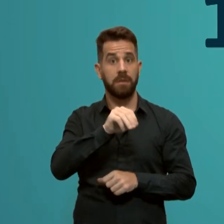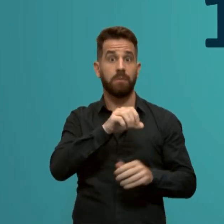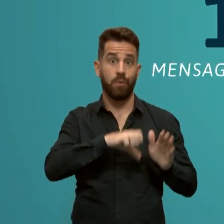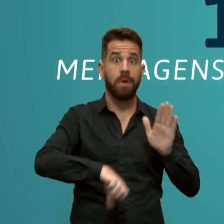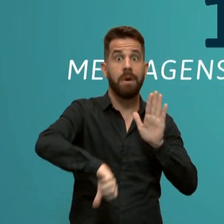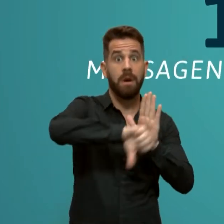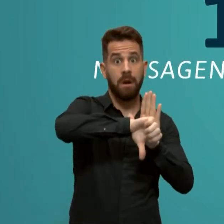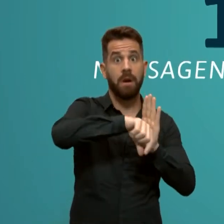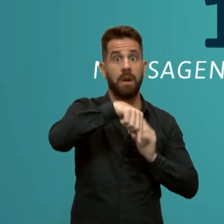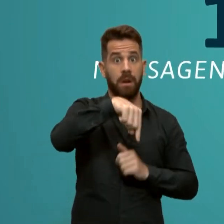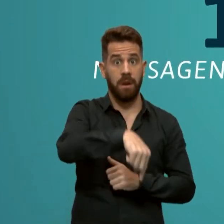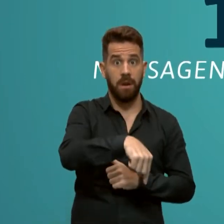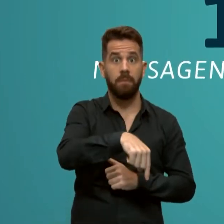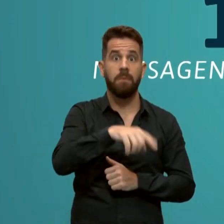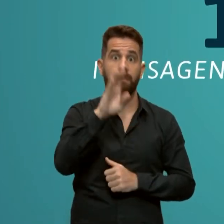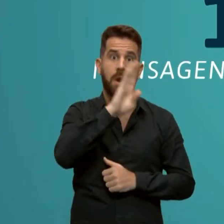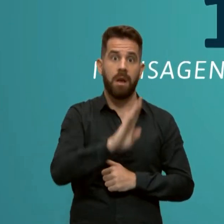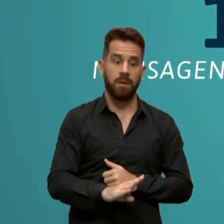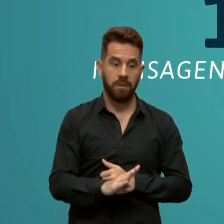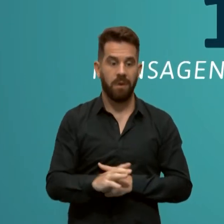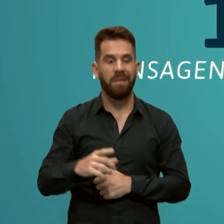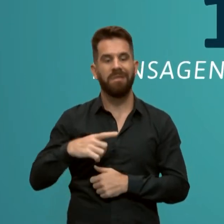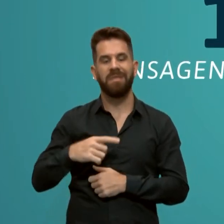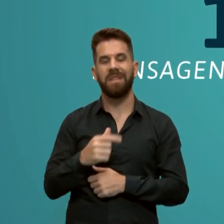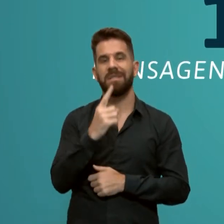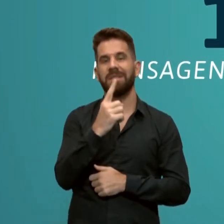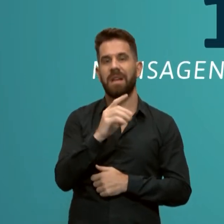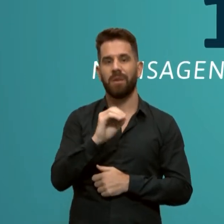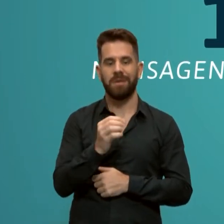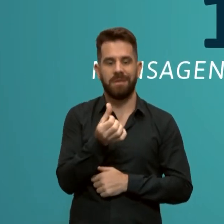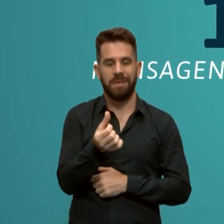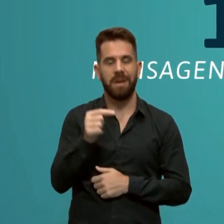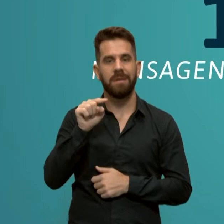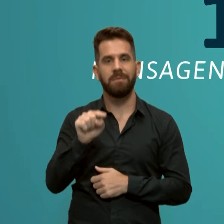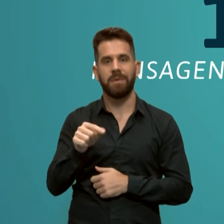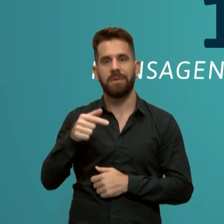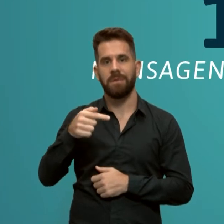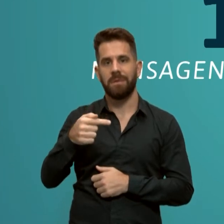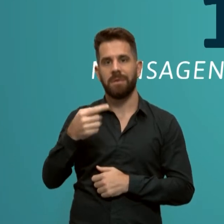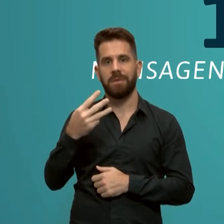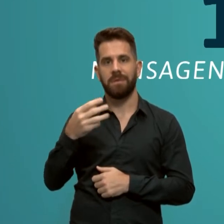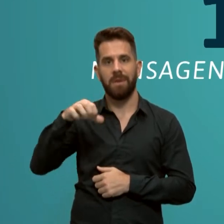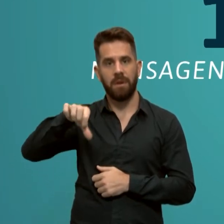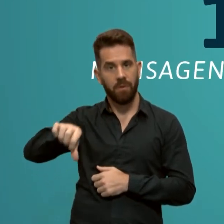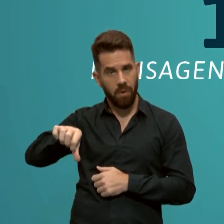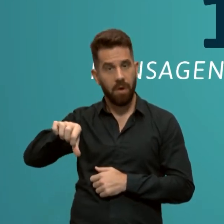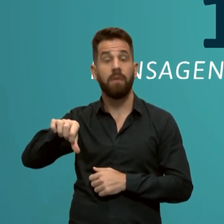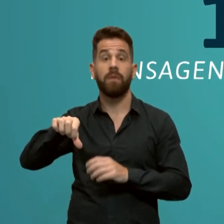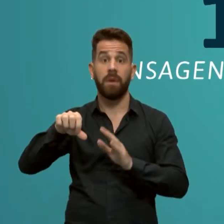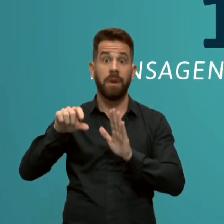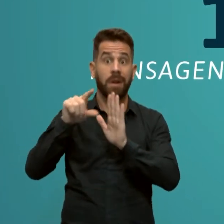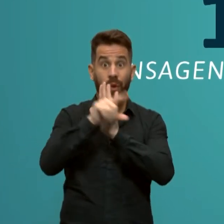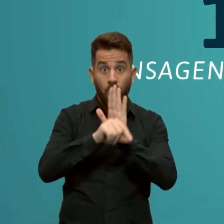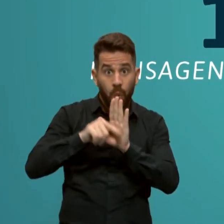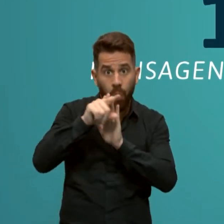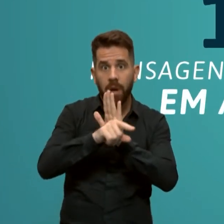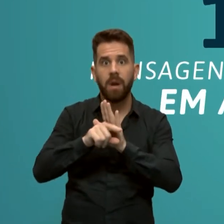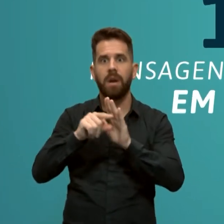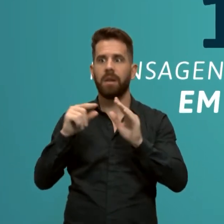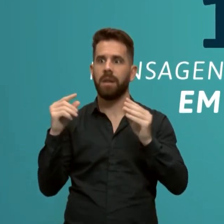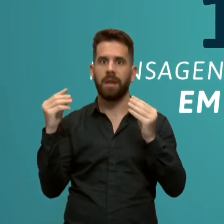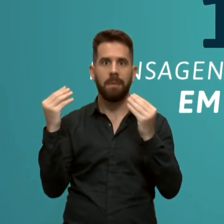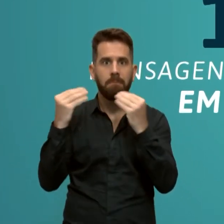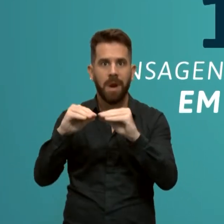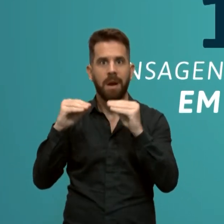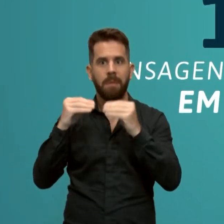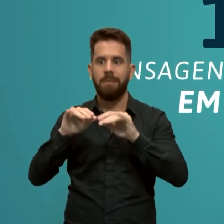106.739 é a quantidade de mensagens com traços de racismo que foram postadas no Twitter, só no intervalo de 4